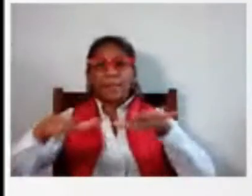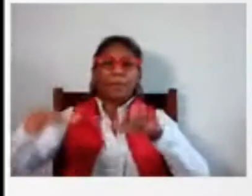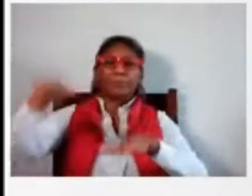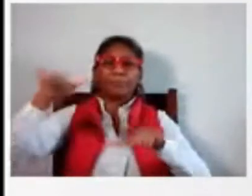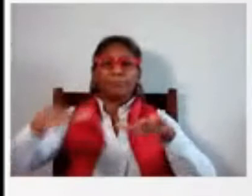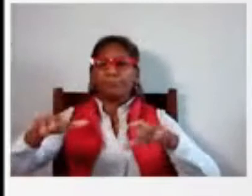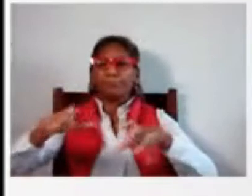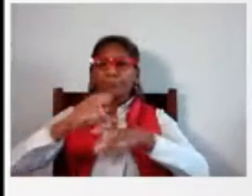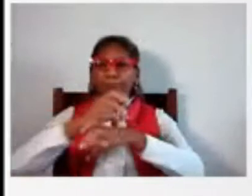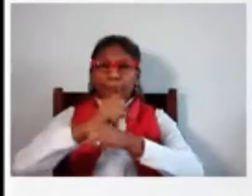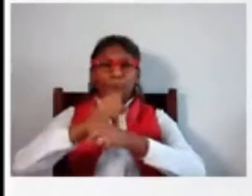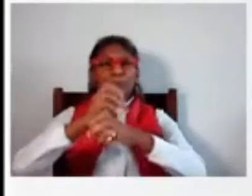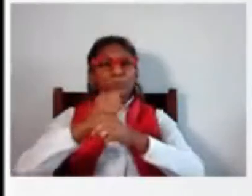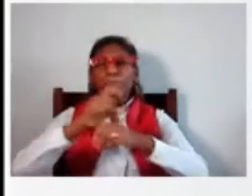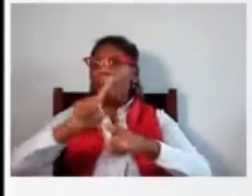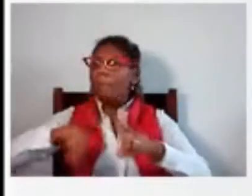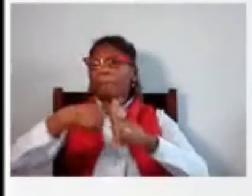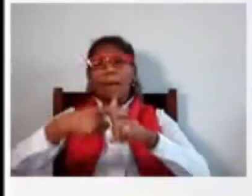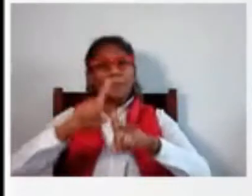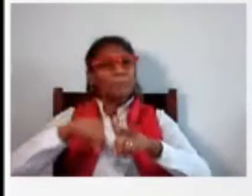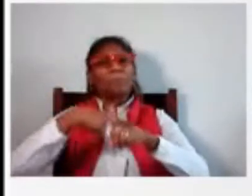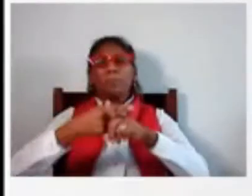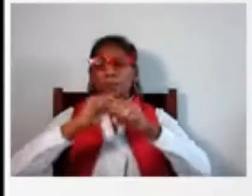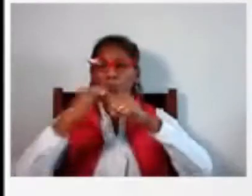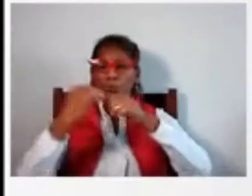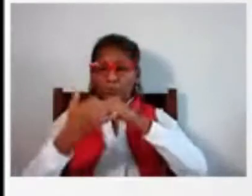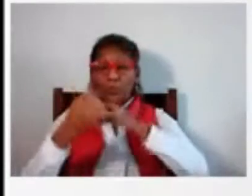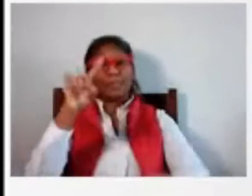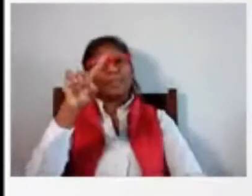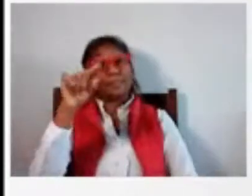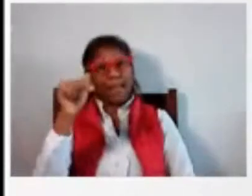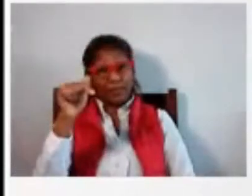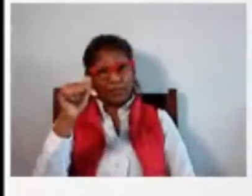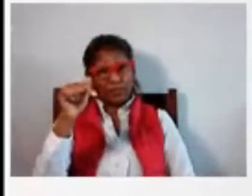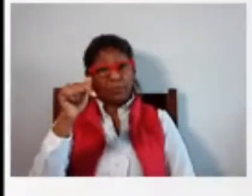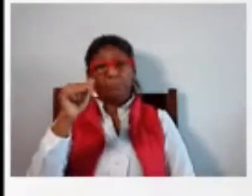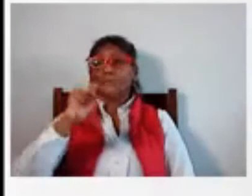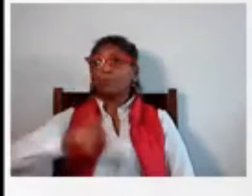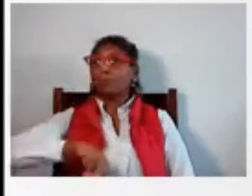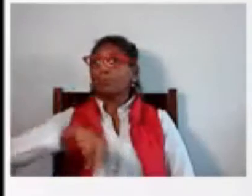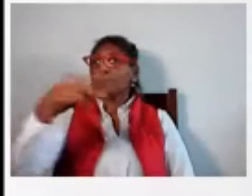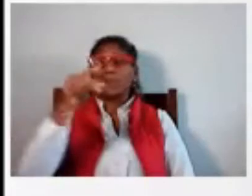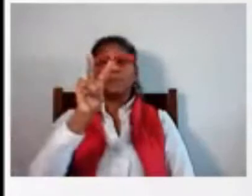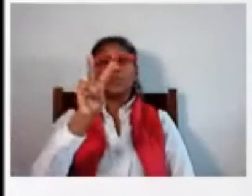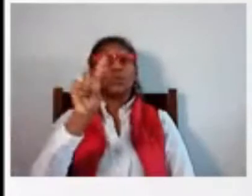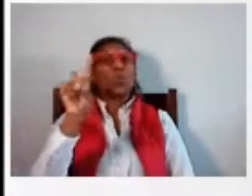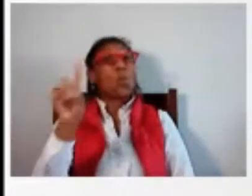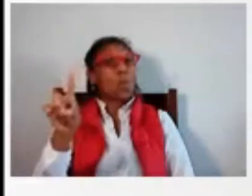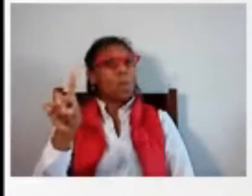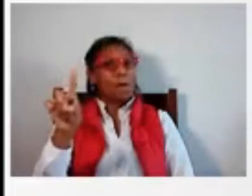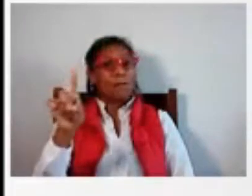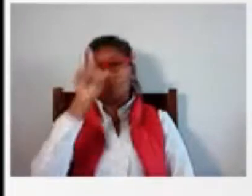de novas hospitalizações COVID, eram 17 na semana anterior, foram para 21 internações,